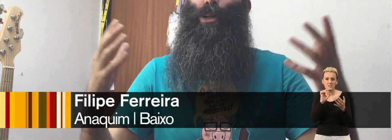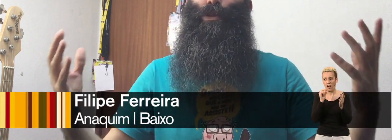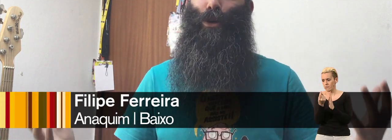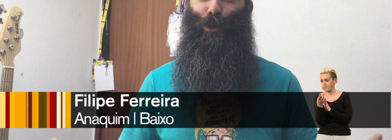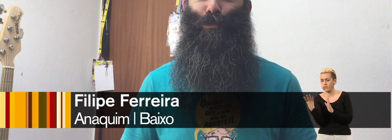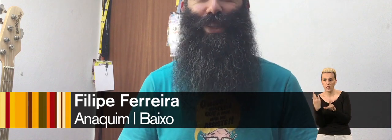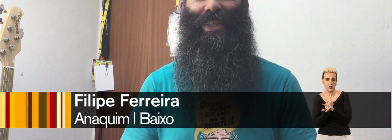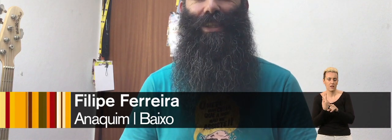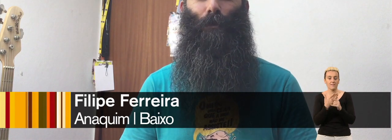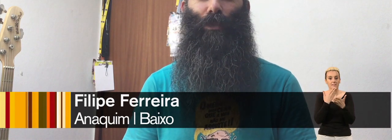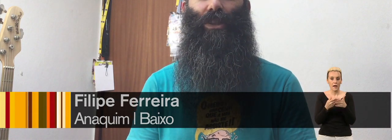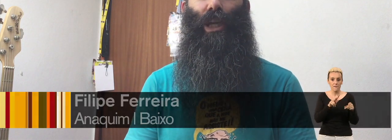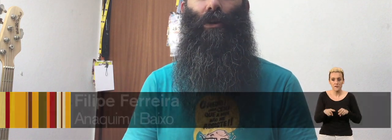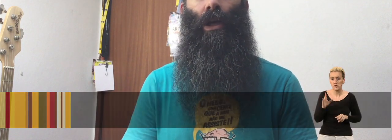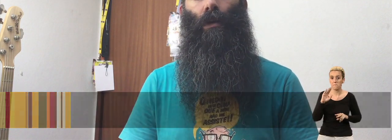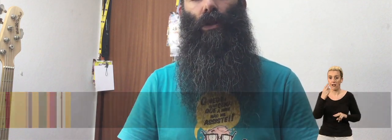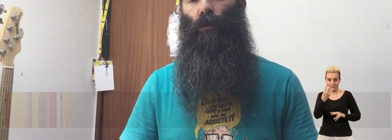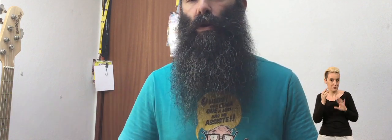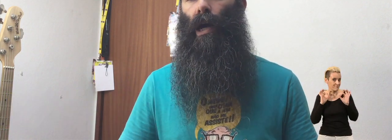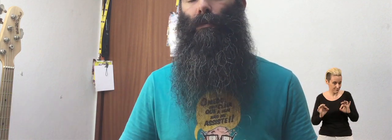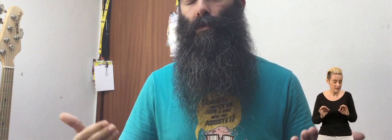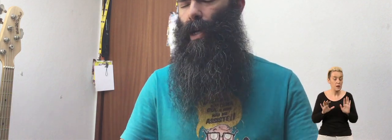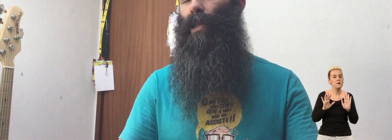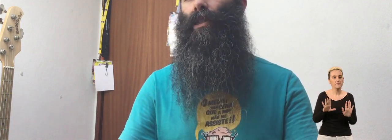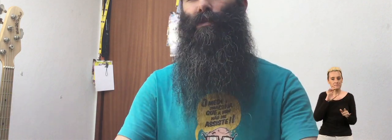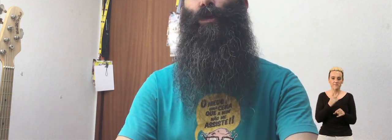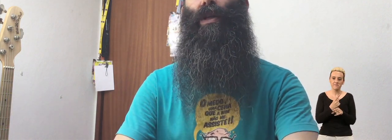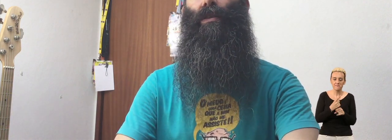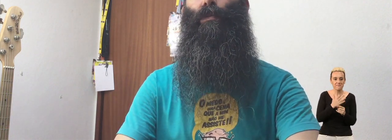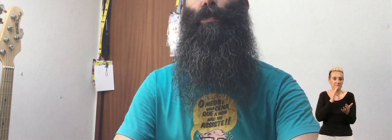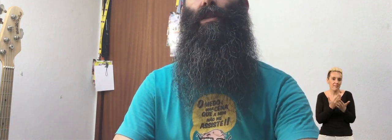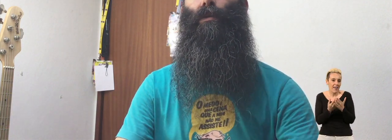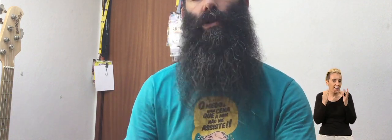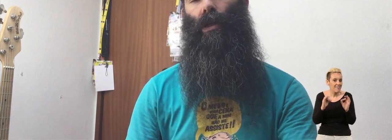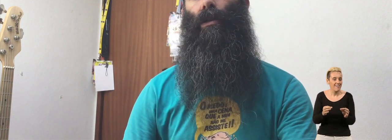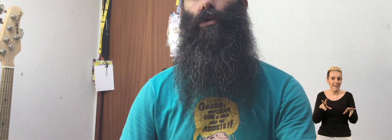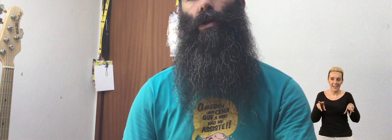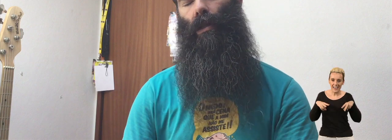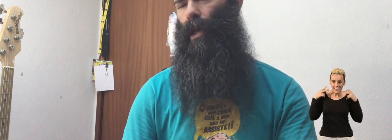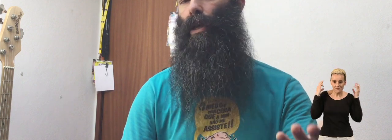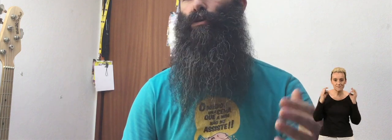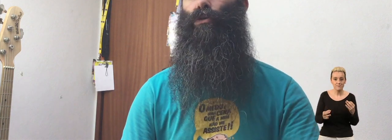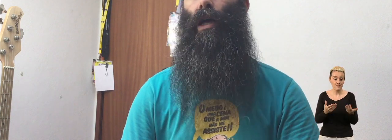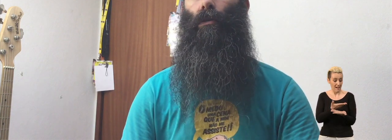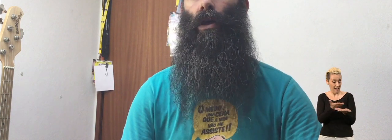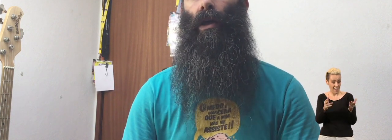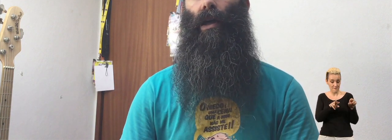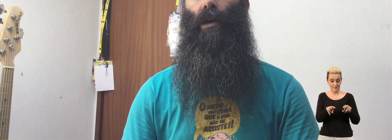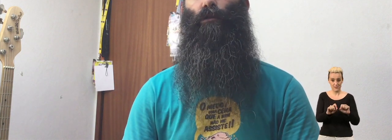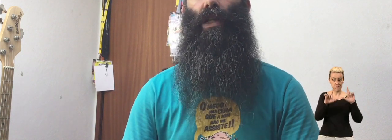mais dois videoclipes deste género. Mas, ao fim e ao cabo, ainda assim uma experiência muito enriquecedora, que tem aí o